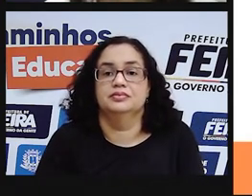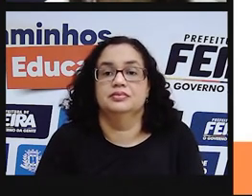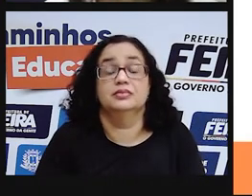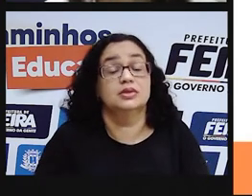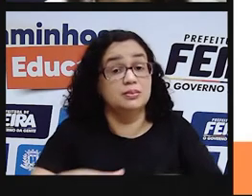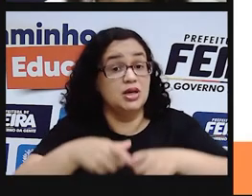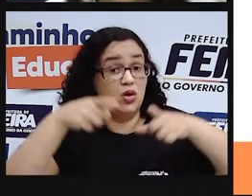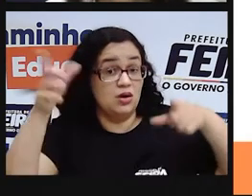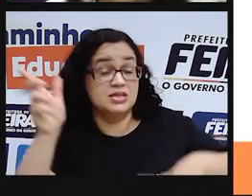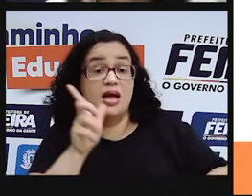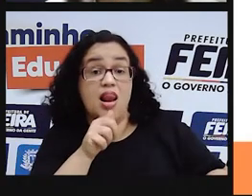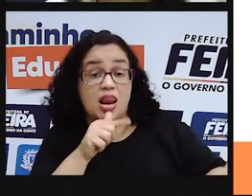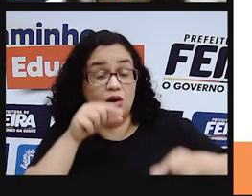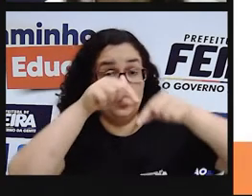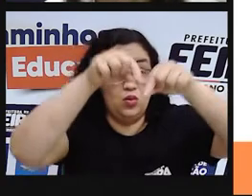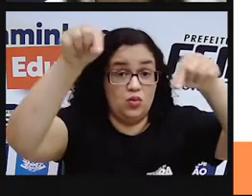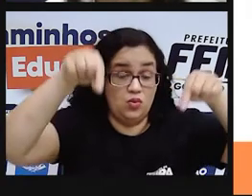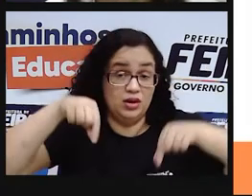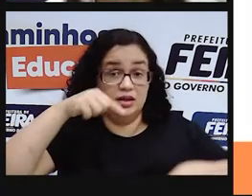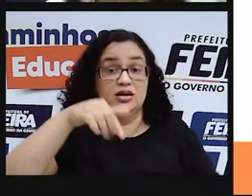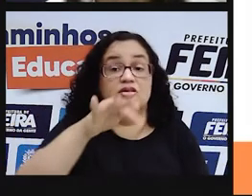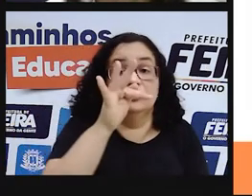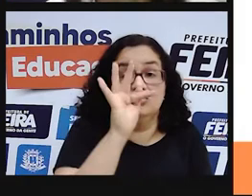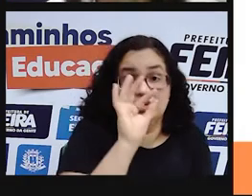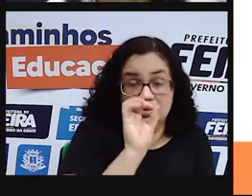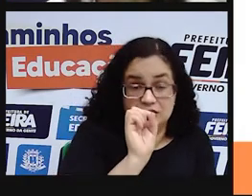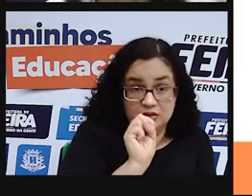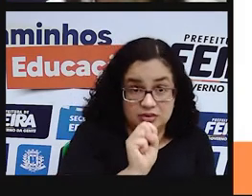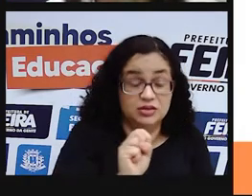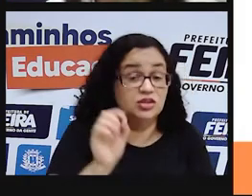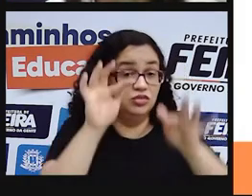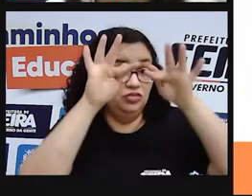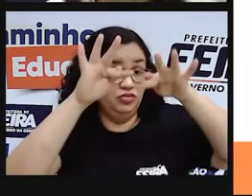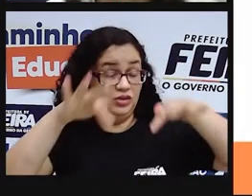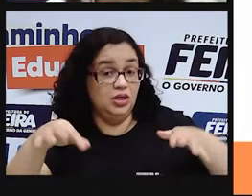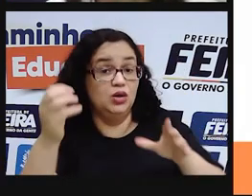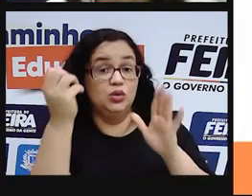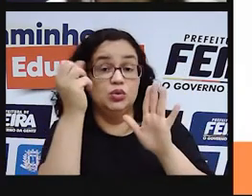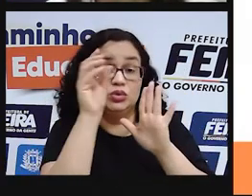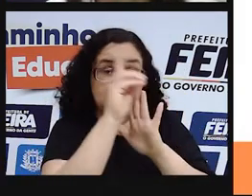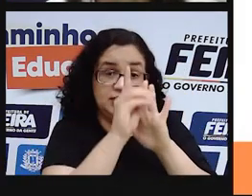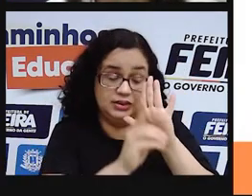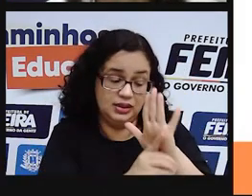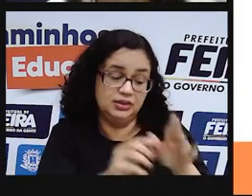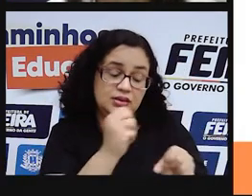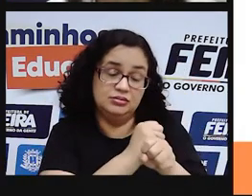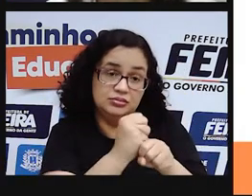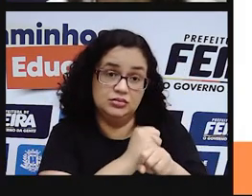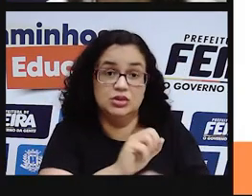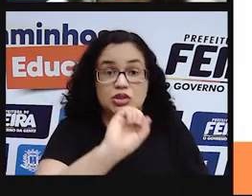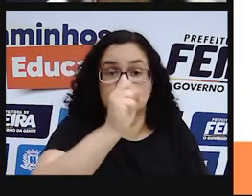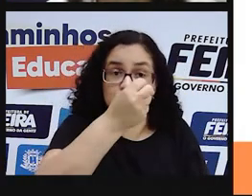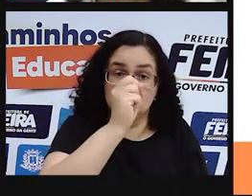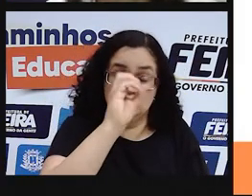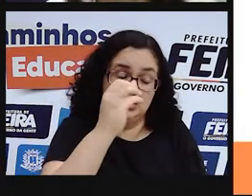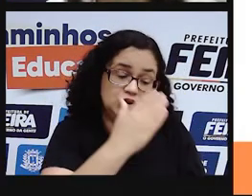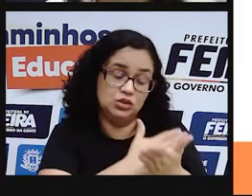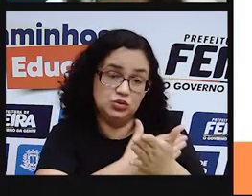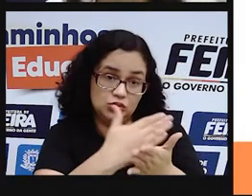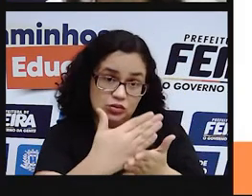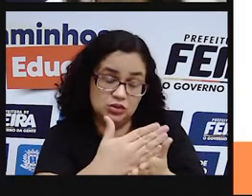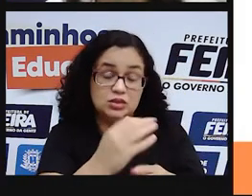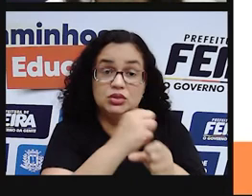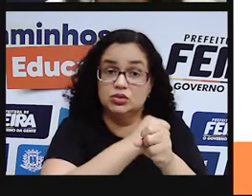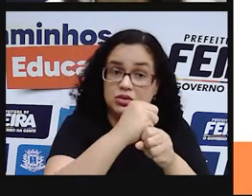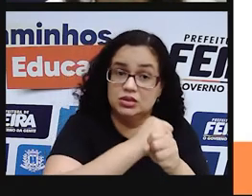Essa é uma das maiores Lagoas da cidade no final da década de 80 e início dos anos 90 a posso ir a várias espécies